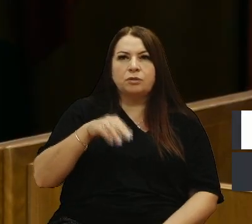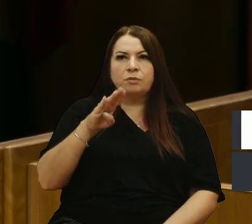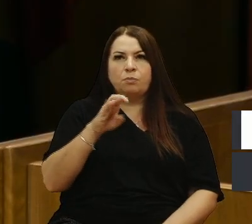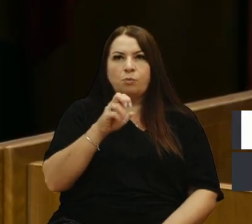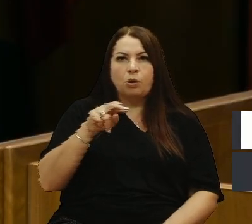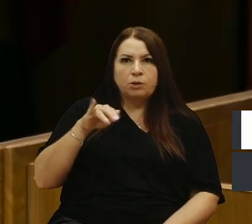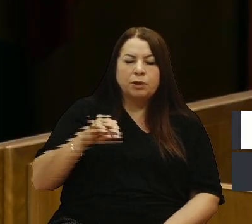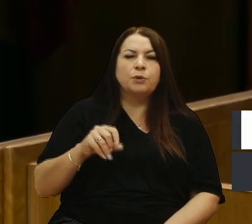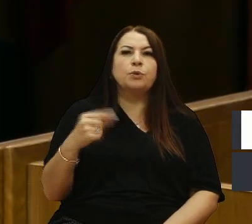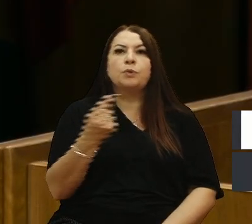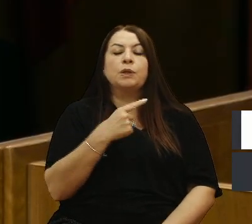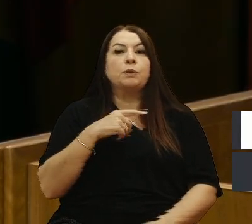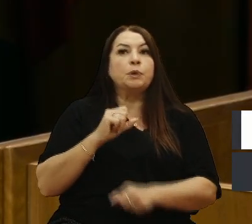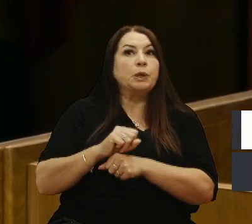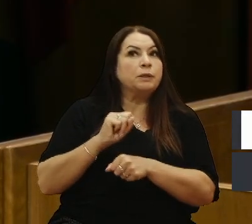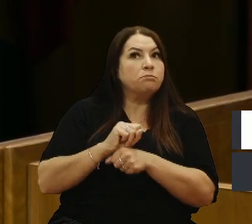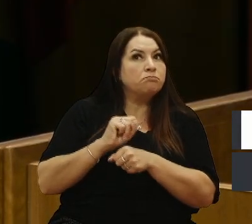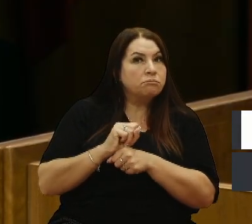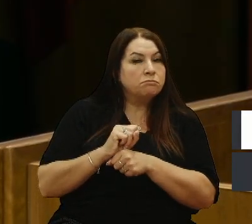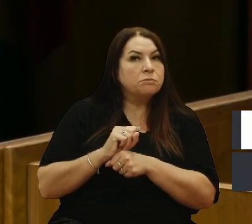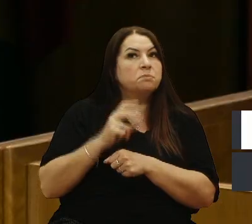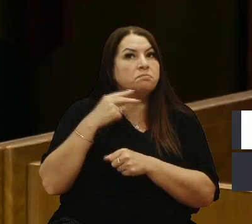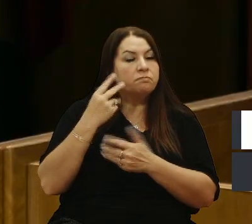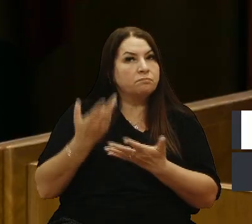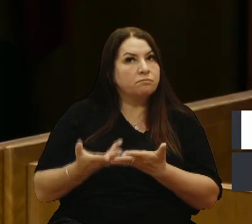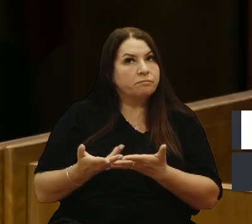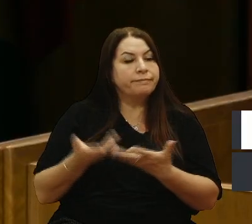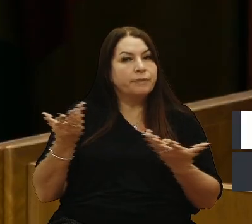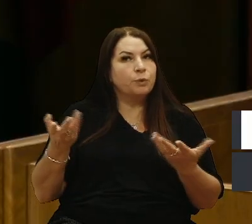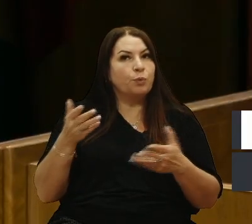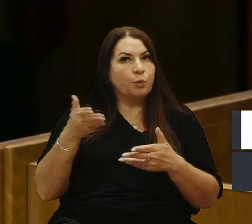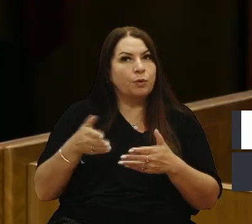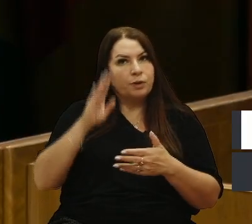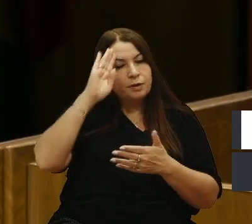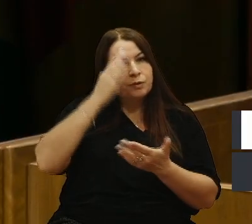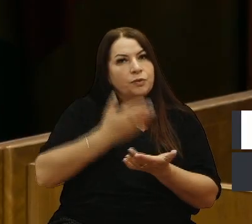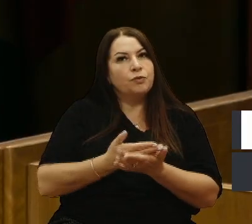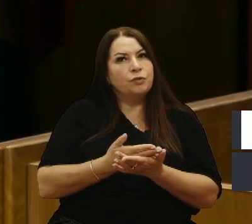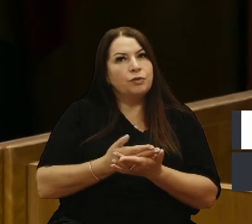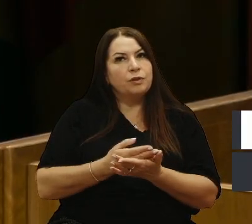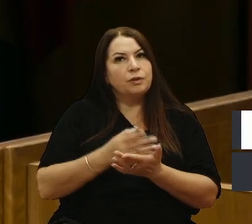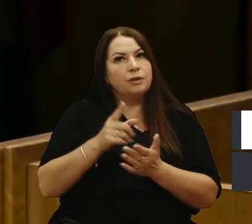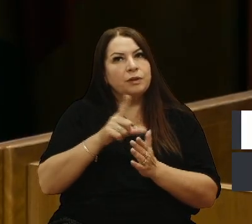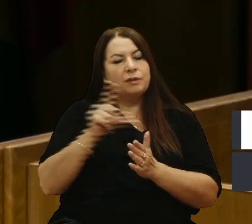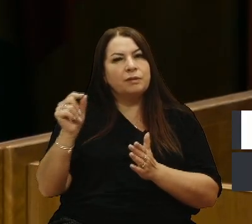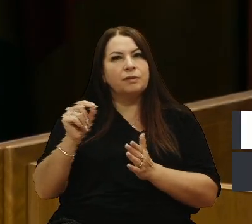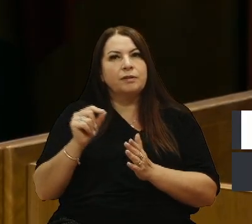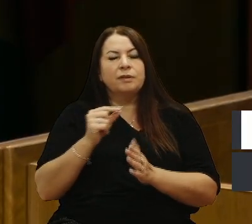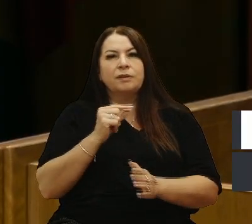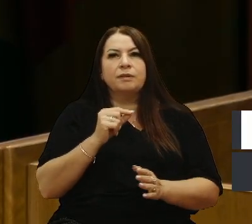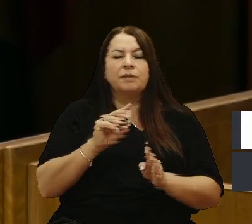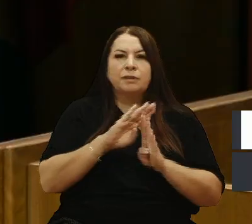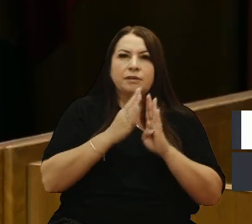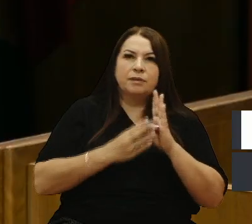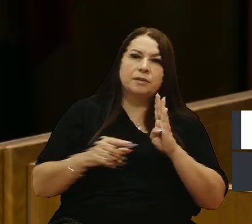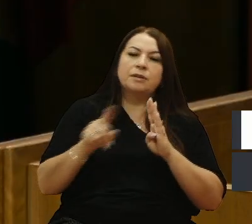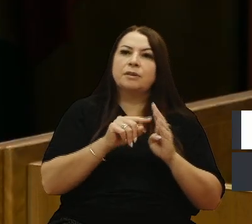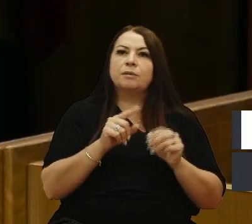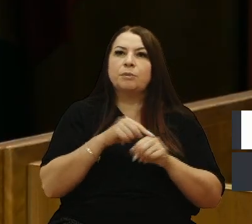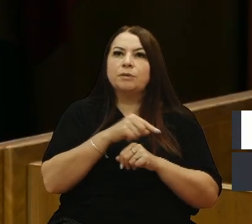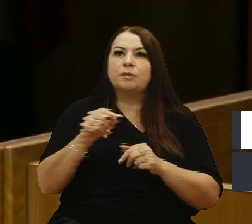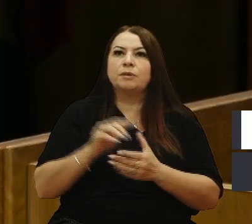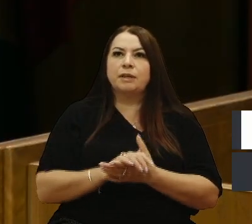gente está esperando, vereador. Então, agora, acredito que você saiu lá da Samaia, acredito que deve ter passado essa situação para